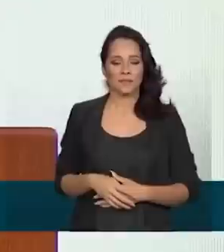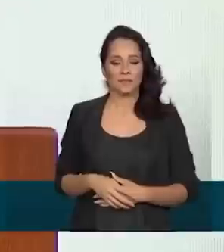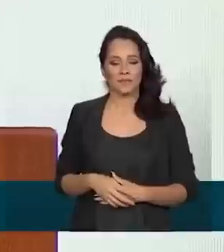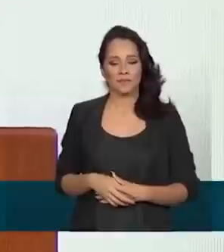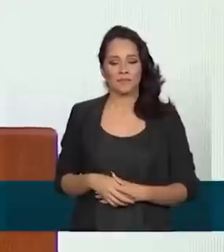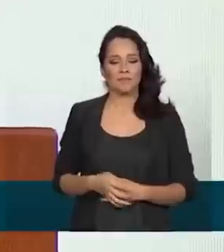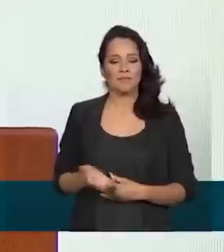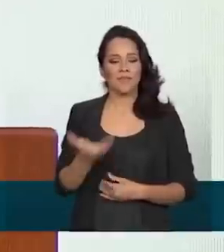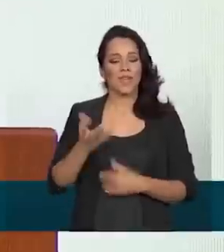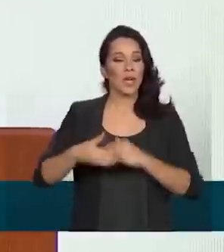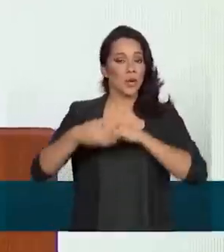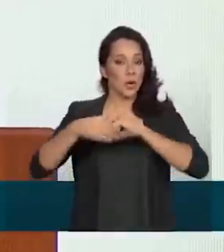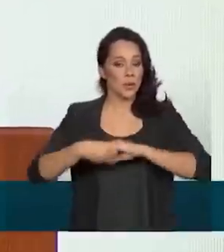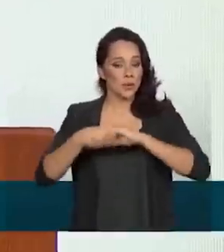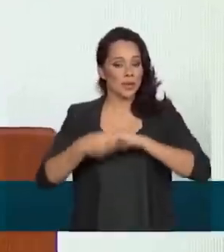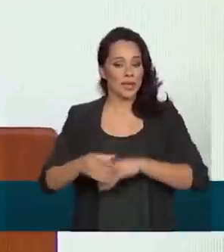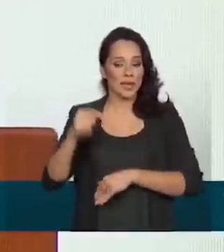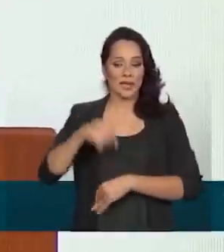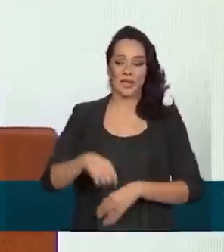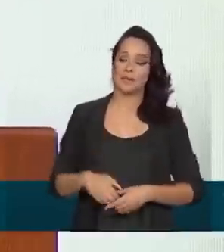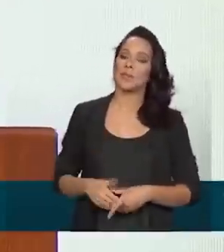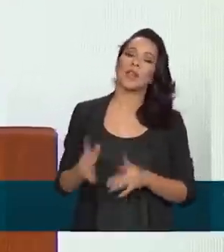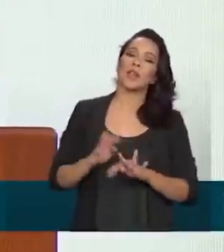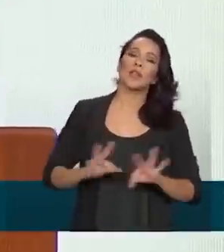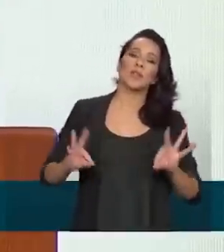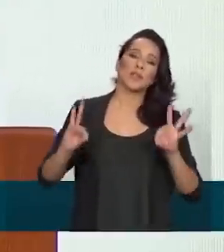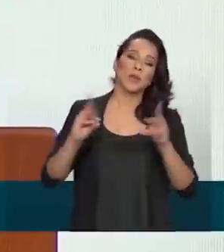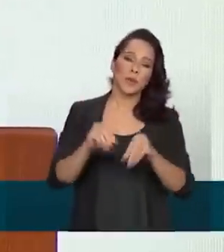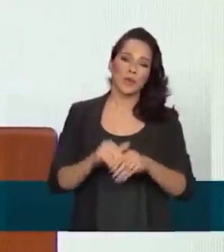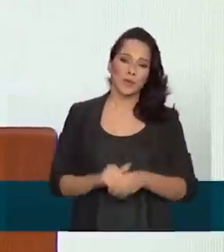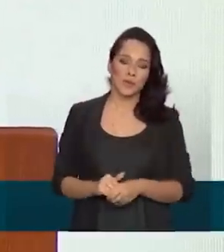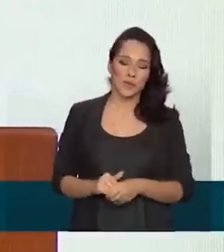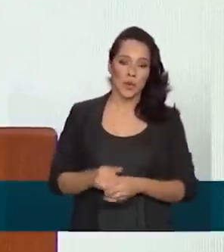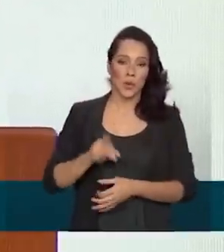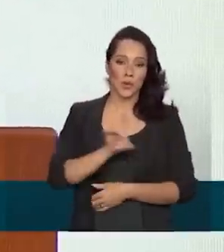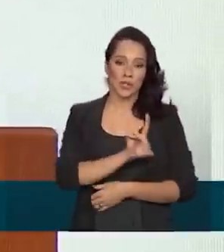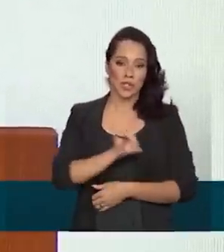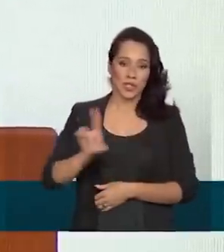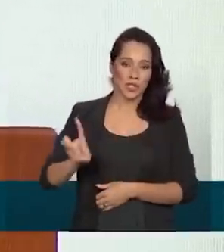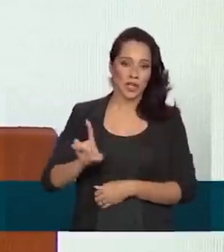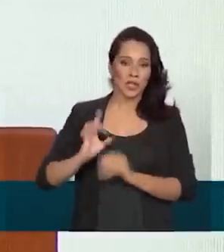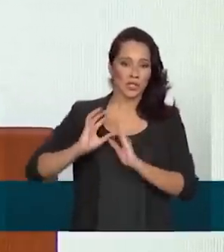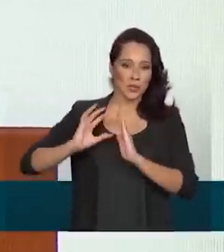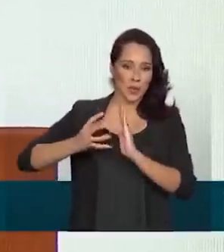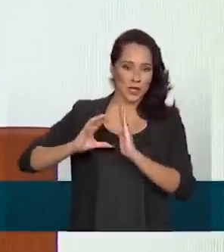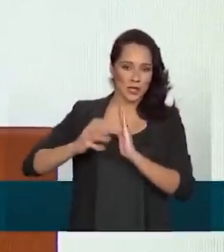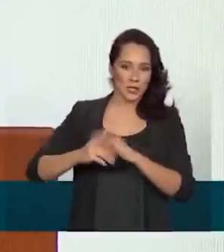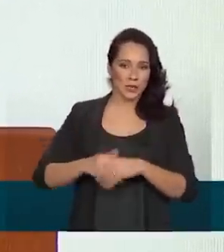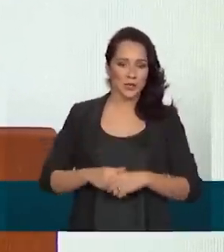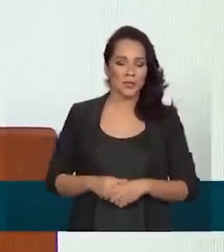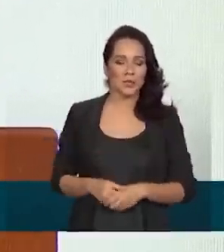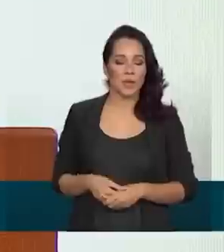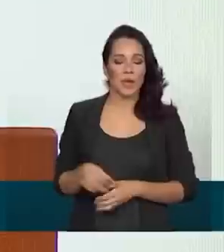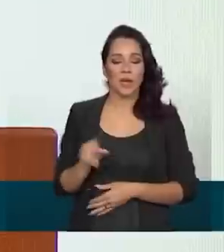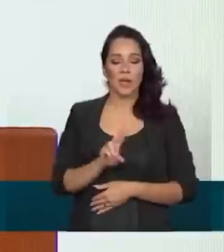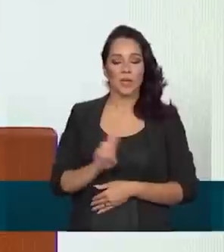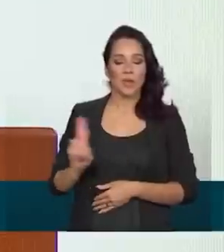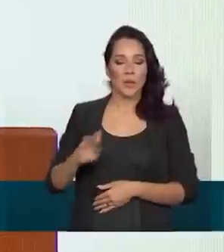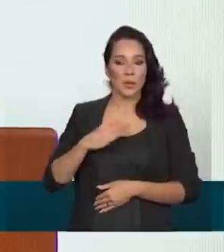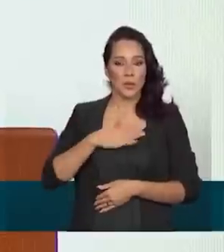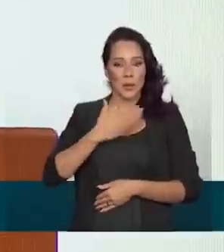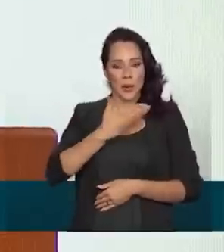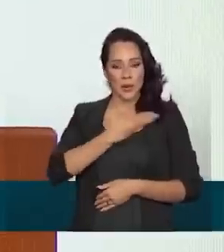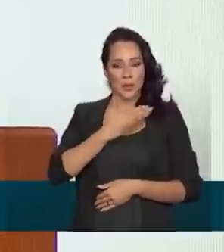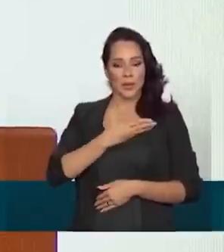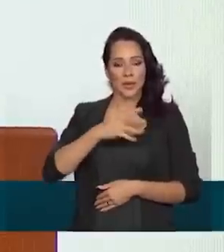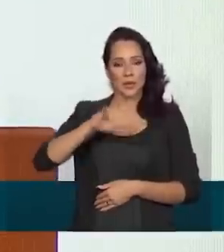E quero cumprimentar aqui todos os dirigentes partidários, em nome do meu